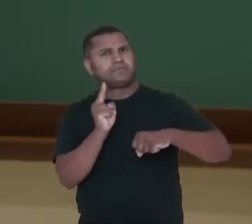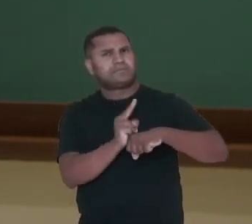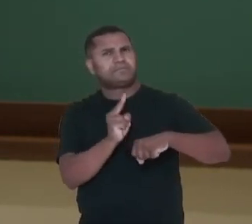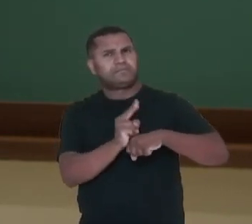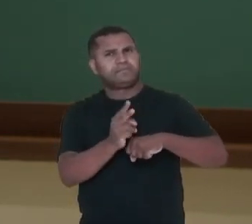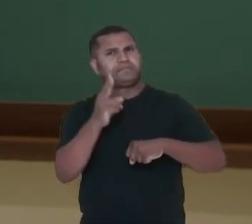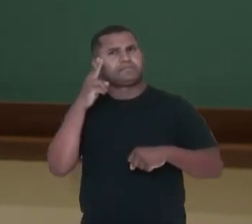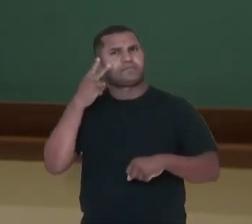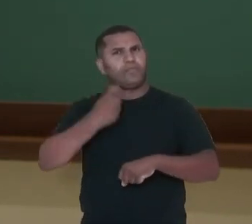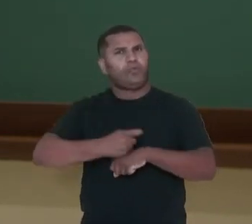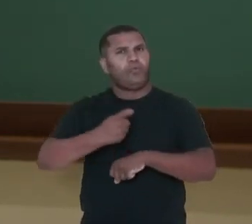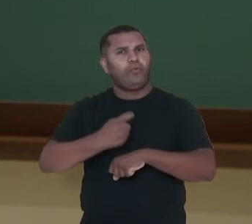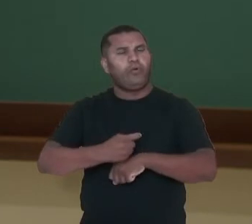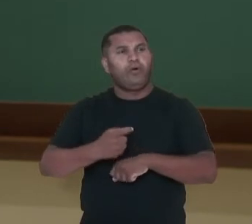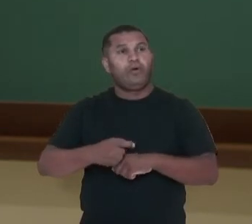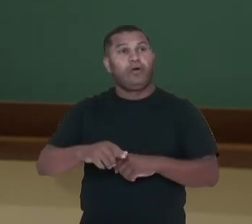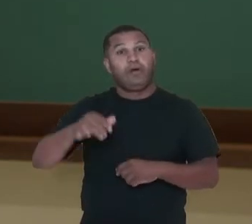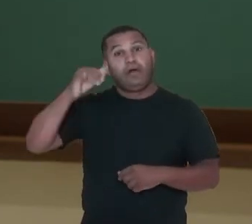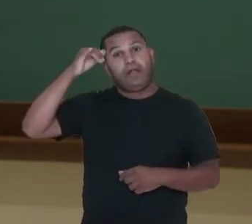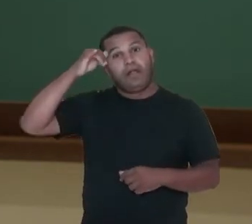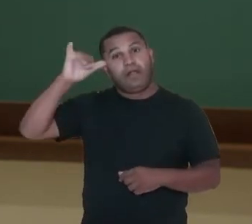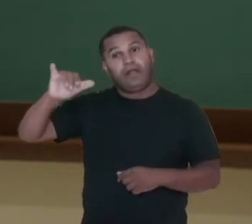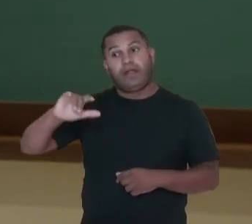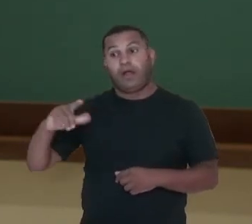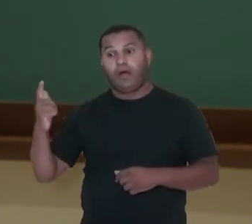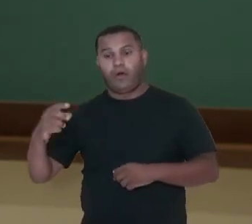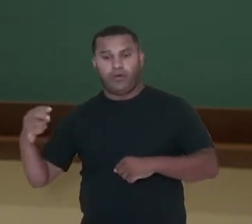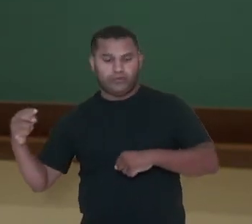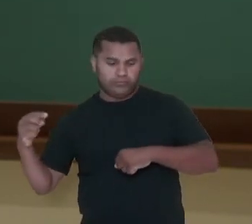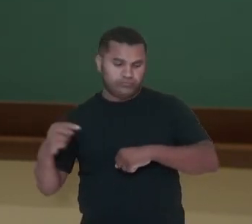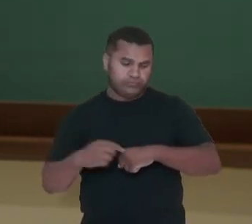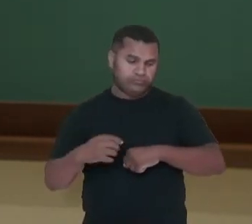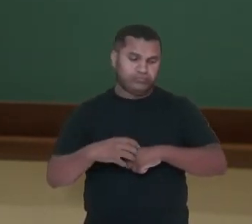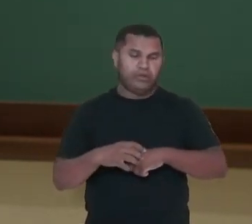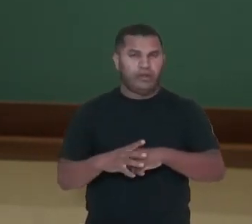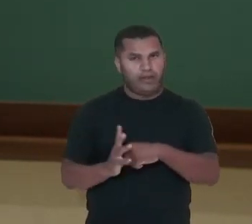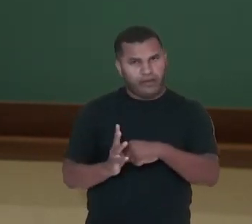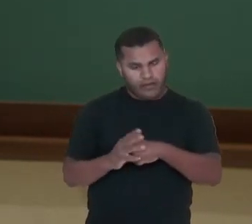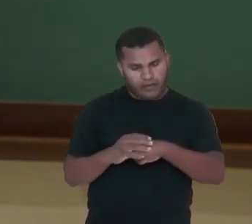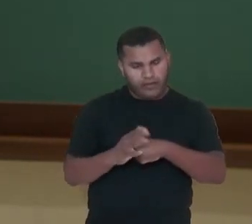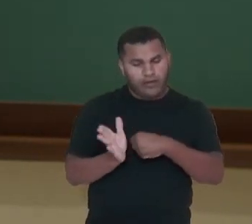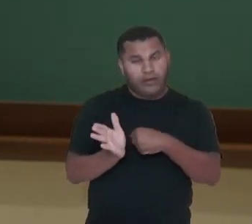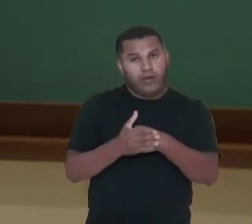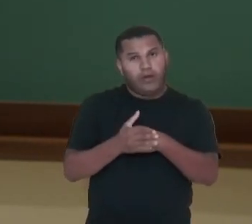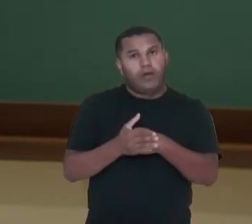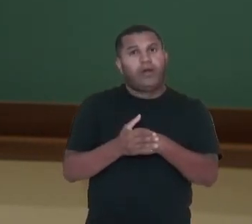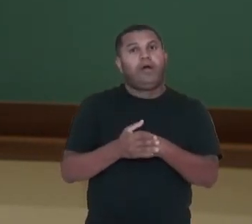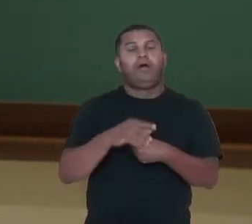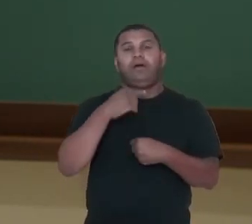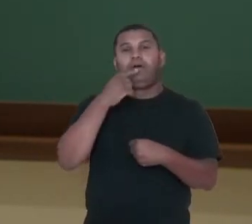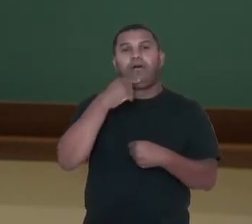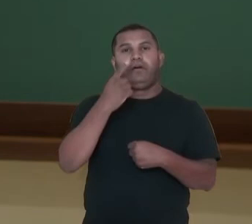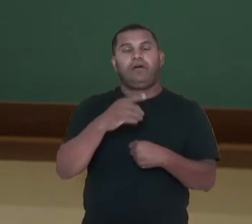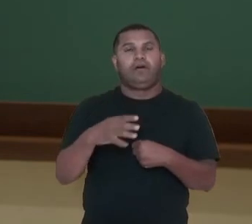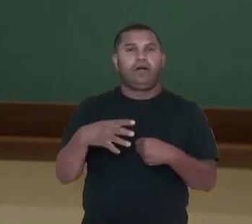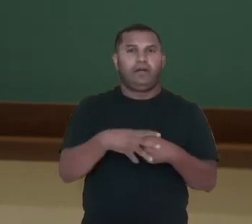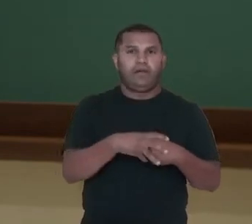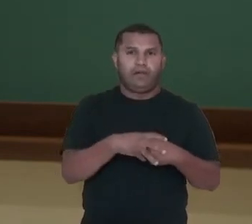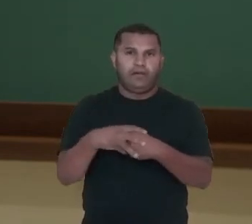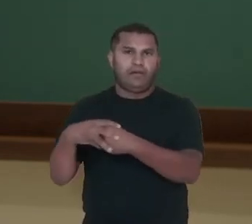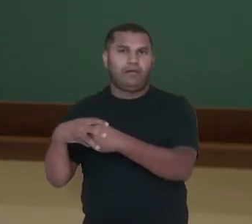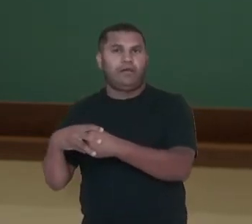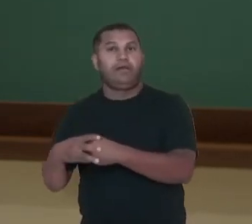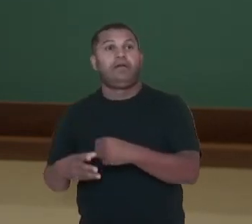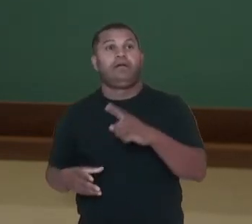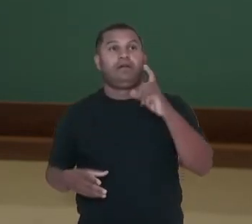que vai protegê-los ali contra qualquer hostilidade ali do ambiente, né? Onde eles se encontrar ali,